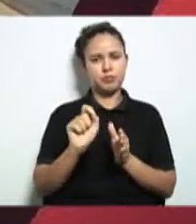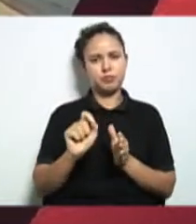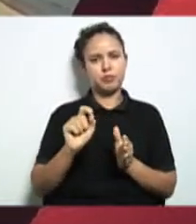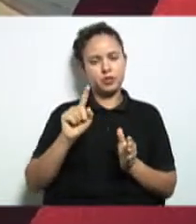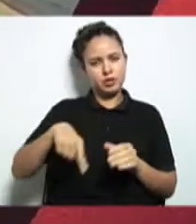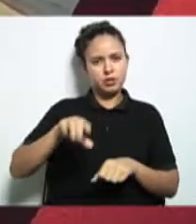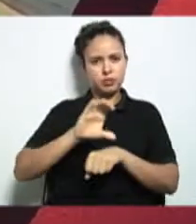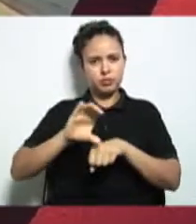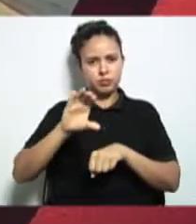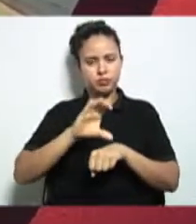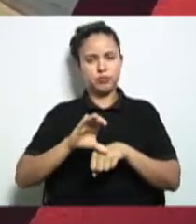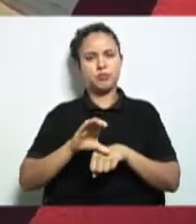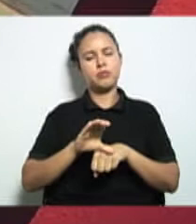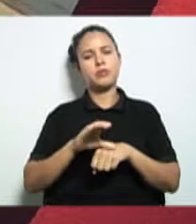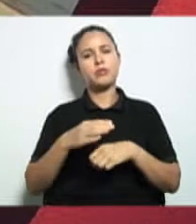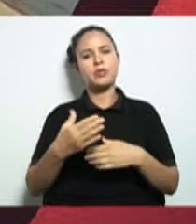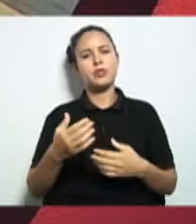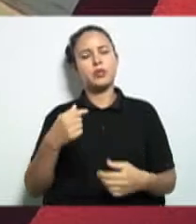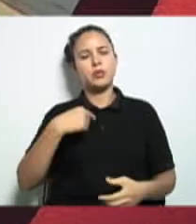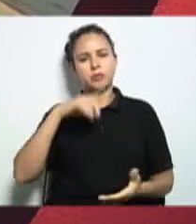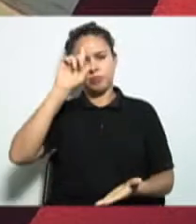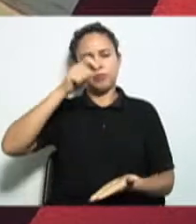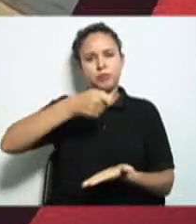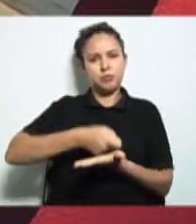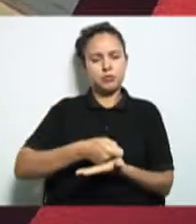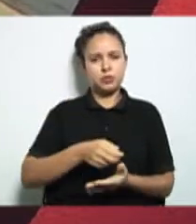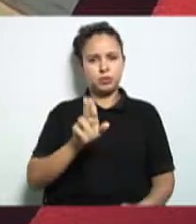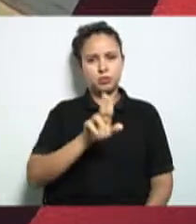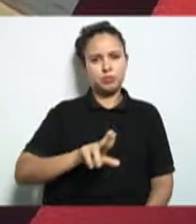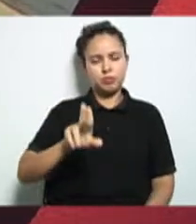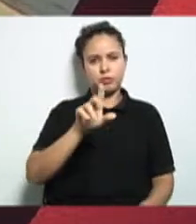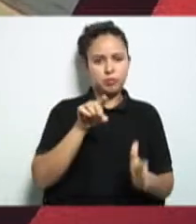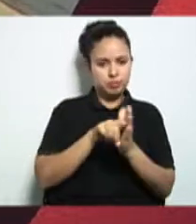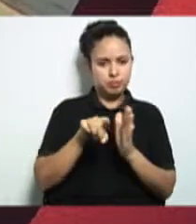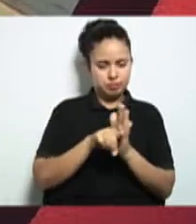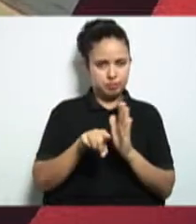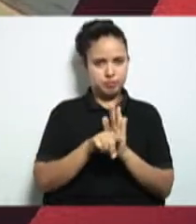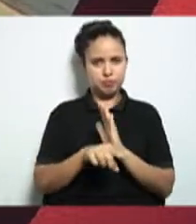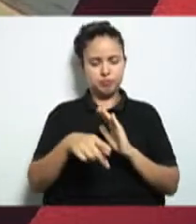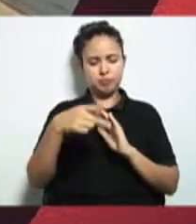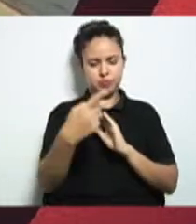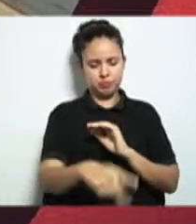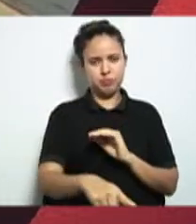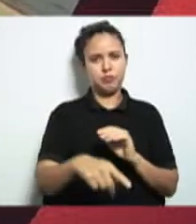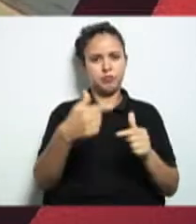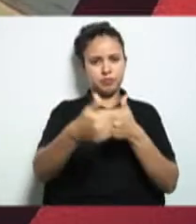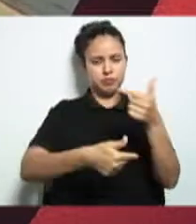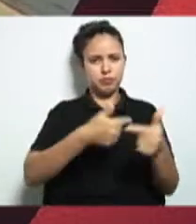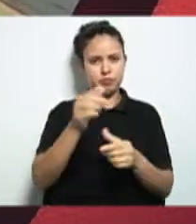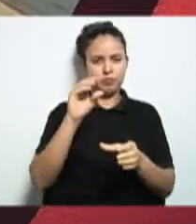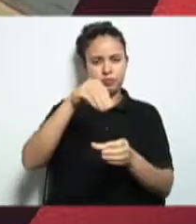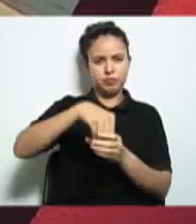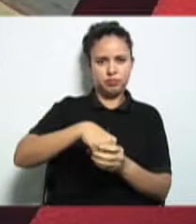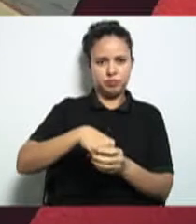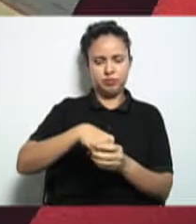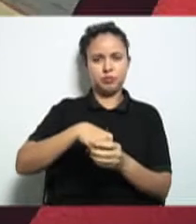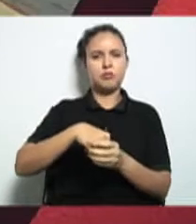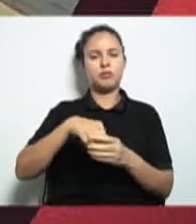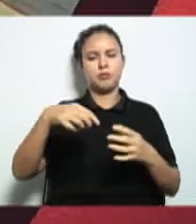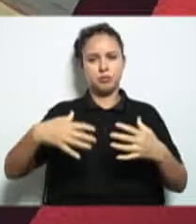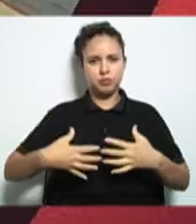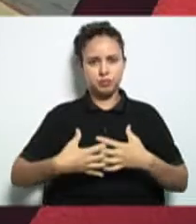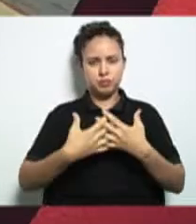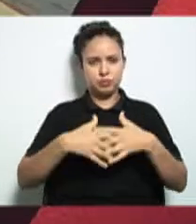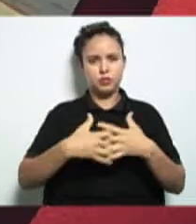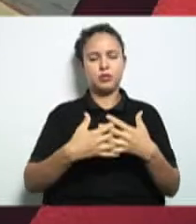curso. Para isso, eu decidi aplicar um questionário com servidores aqui do IFRO e com pessoas na rua. O